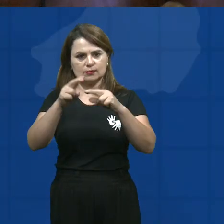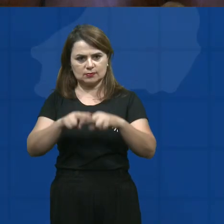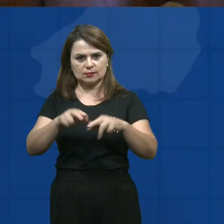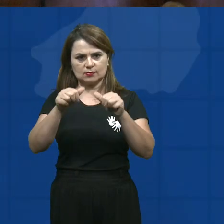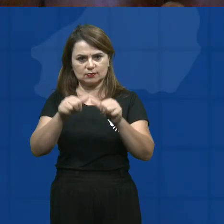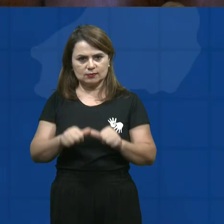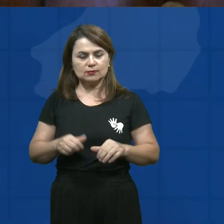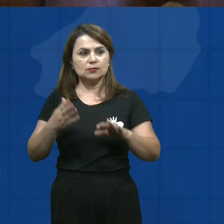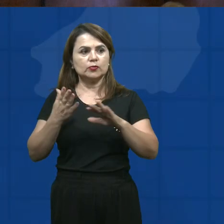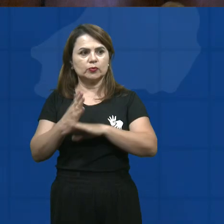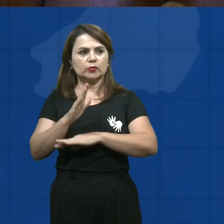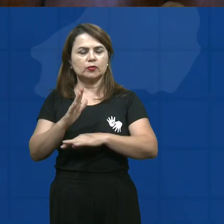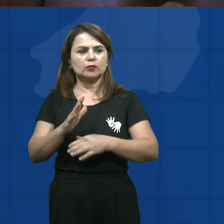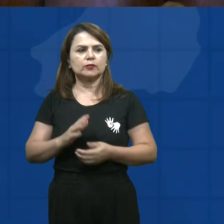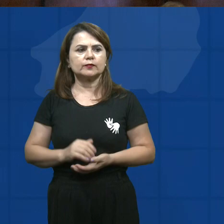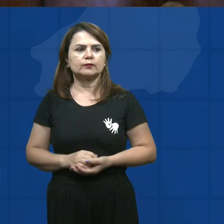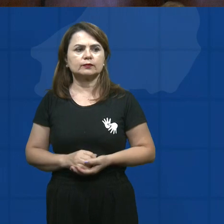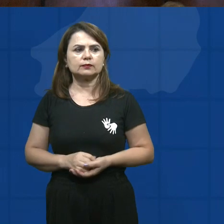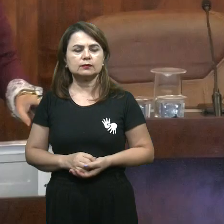Aprovado.